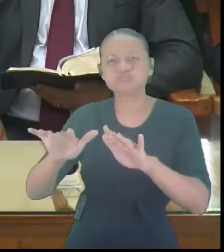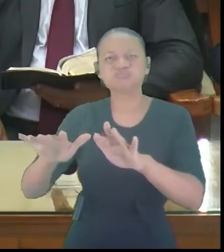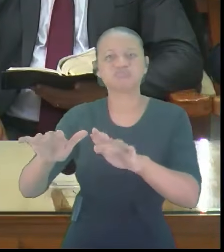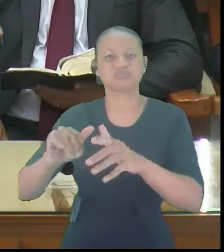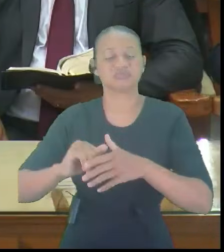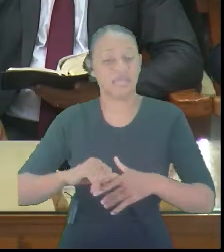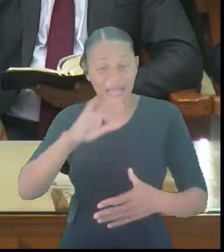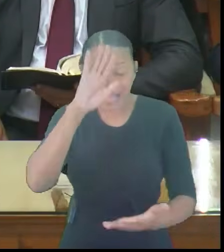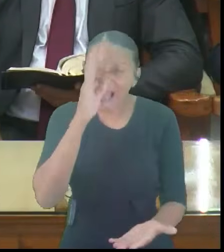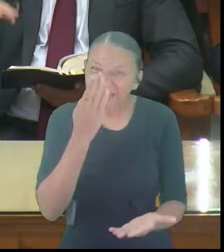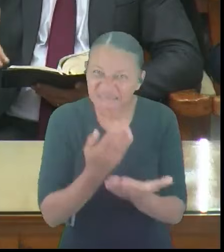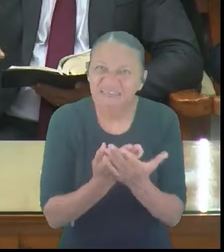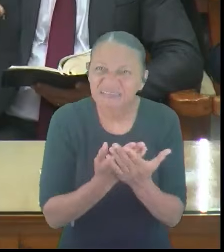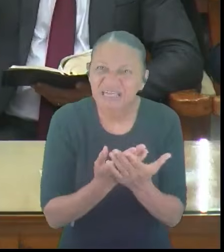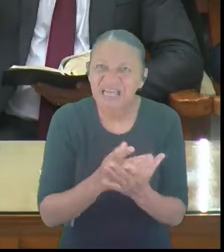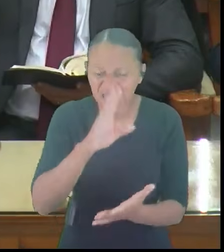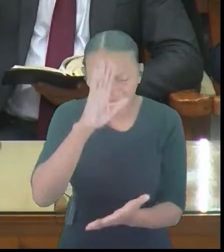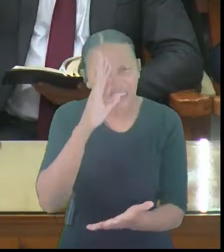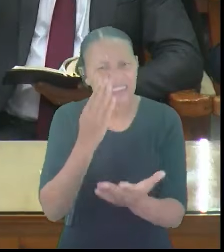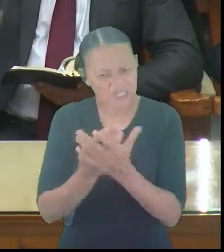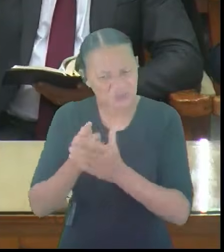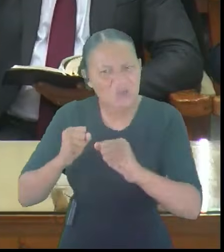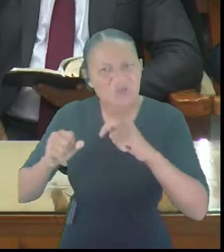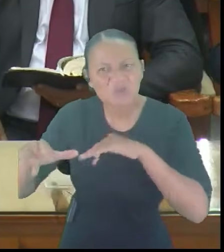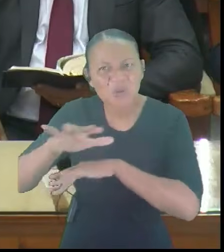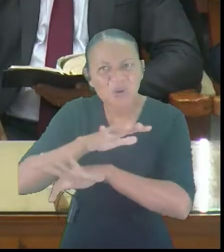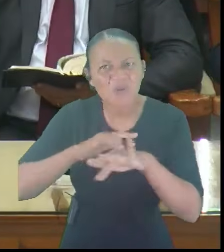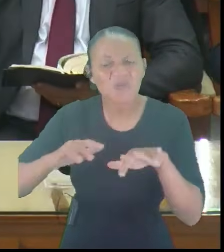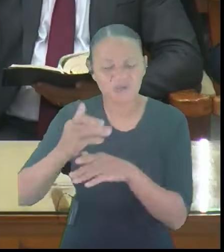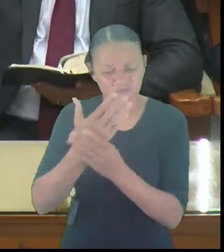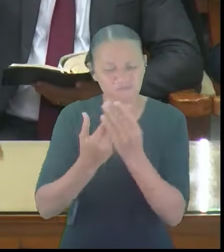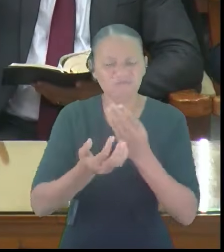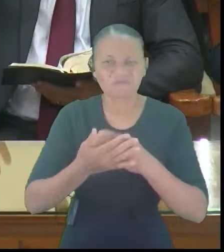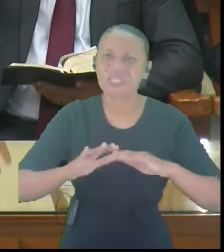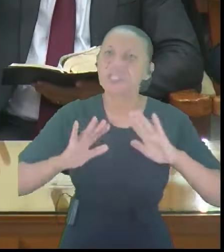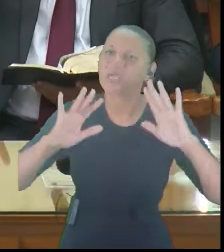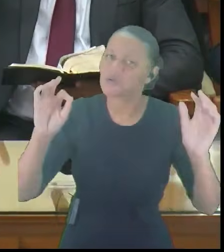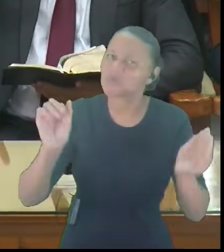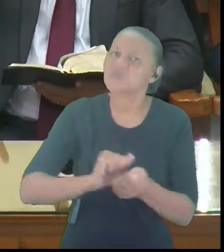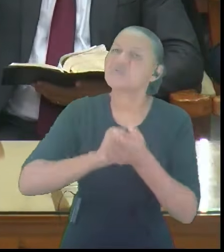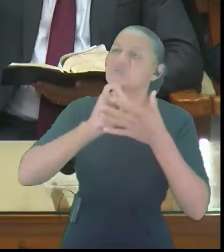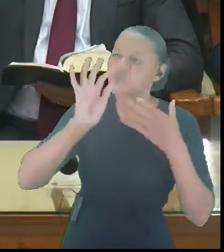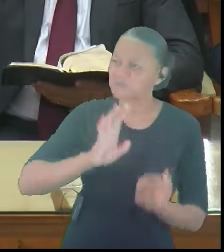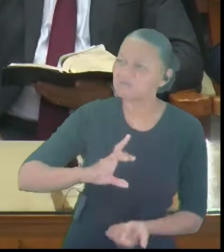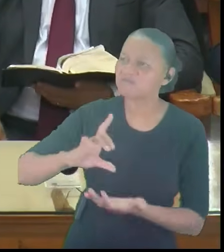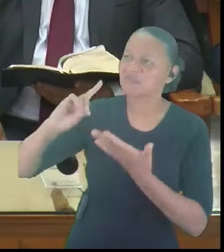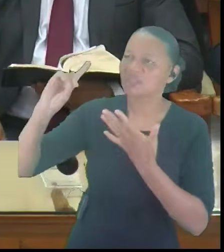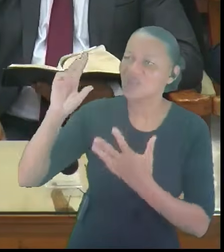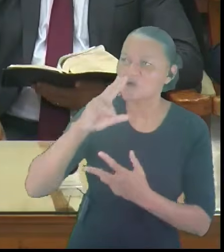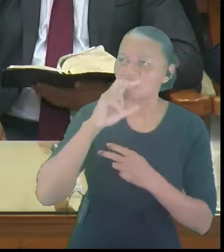Quem crê que elas podem voltar a se movimentar, levante a mão e dê um glória para Deus mais forte nessa hora.